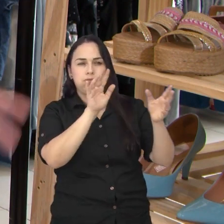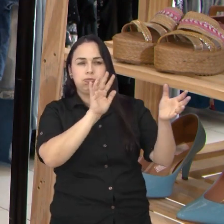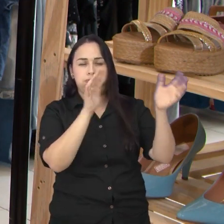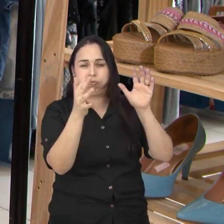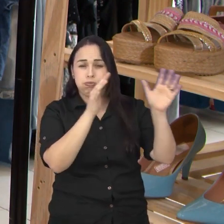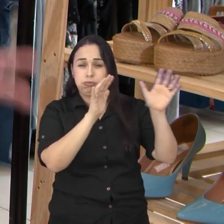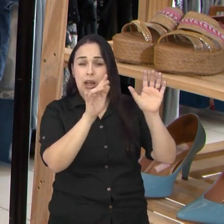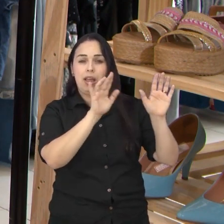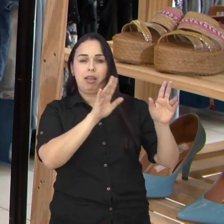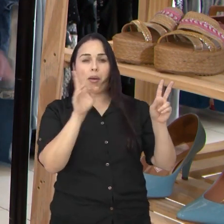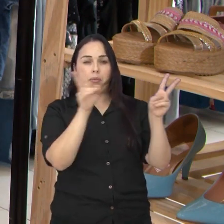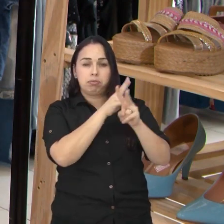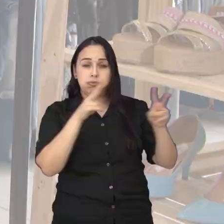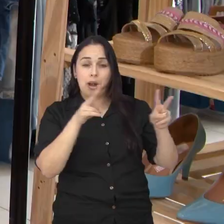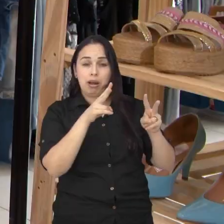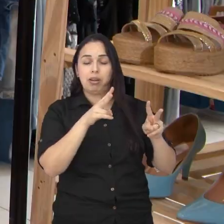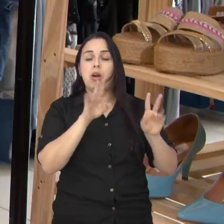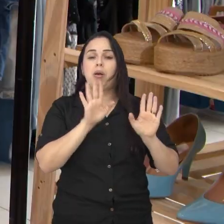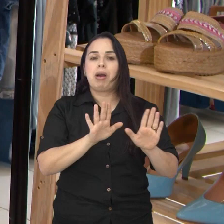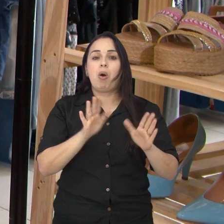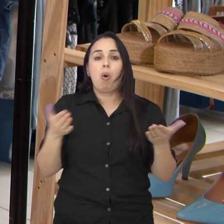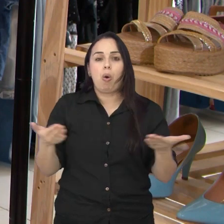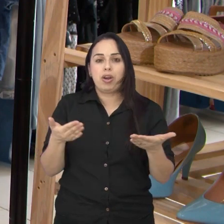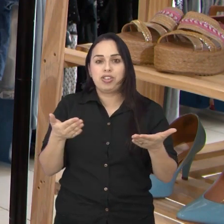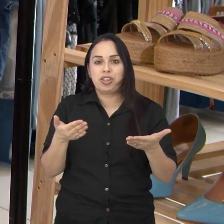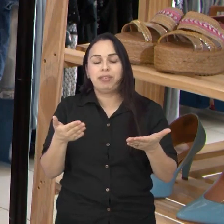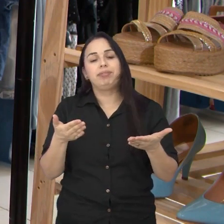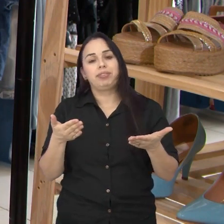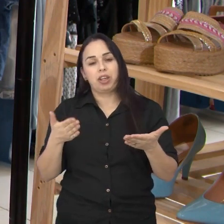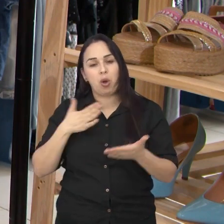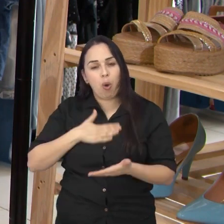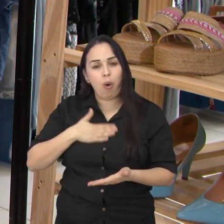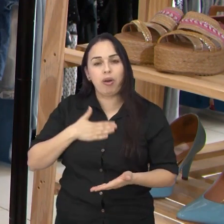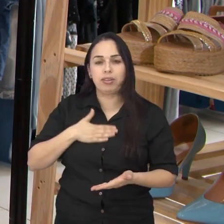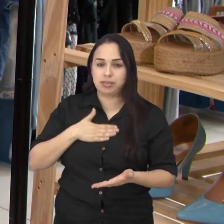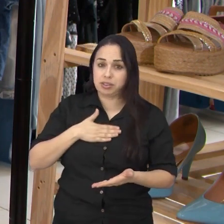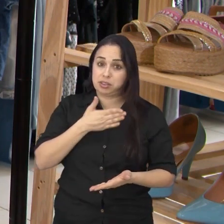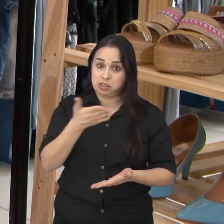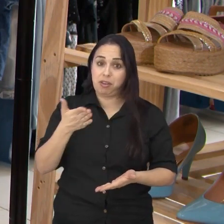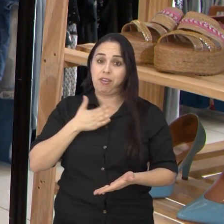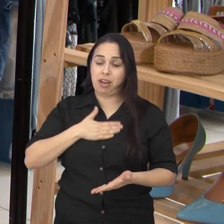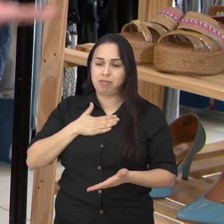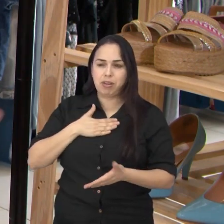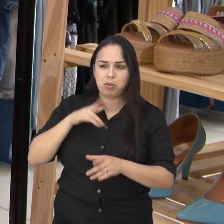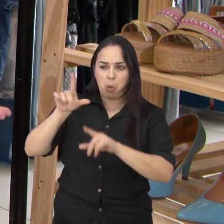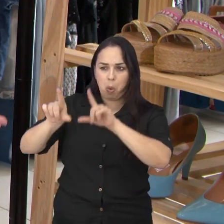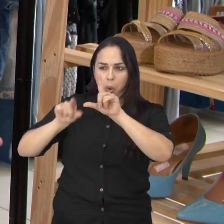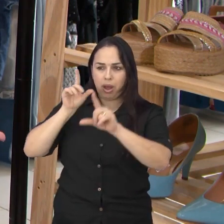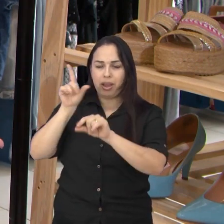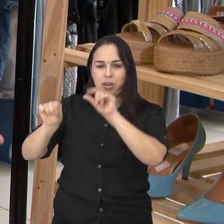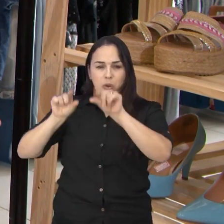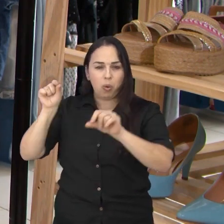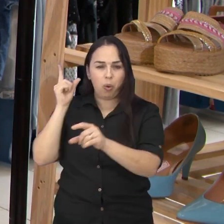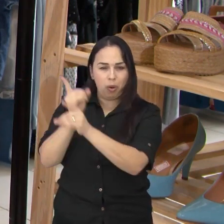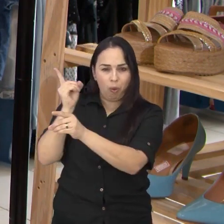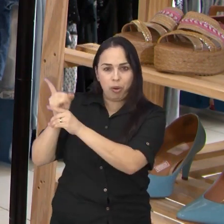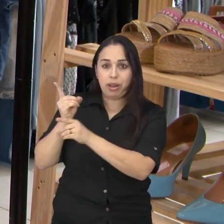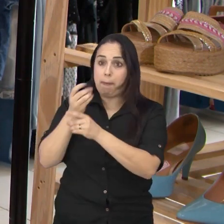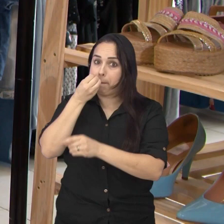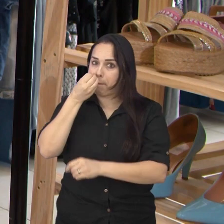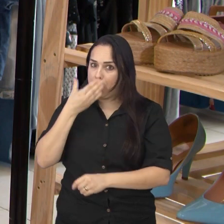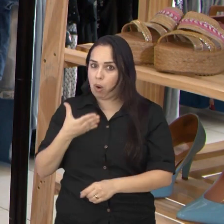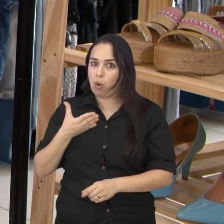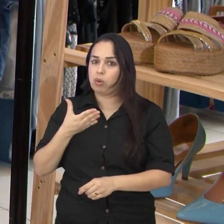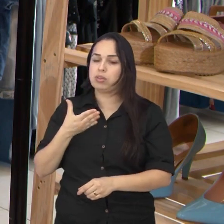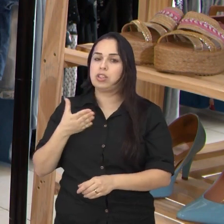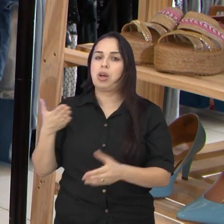fazer roupa, tecido, enfim. Então hoje, se você puder e gostar, que você com certeza vai achar muitas opções interessantes no